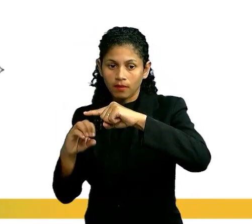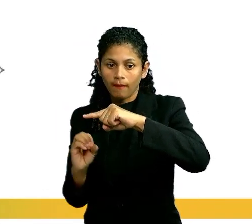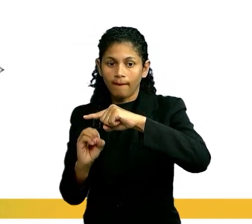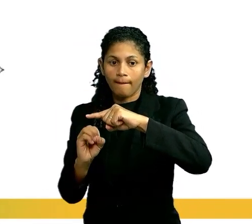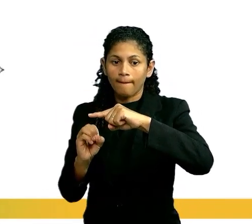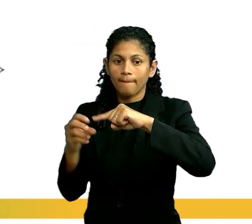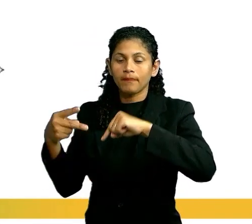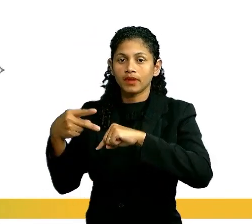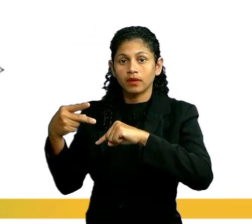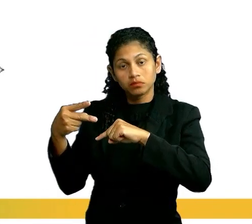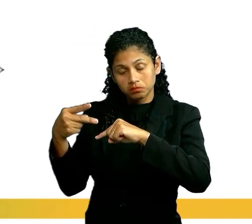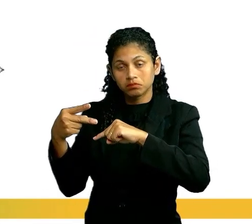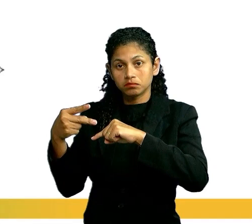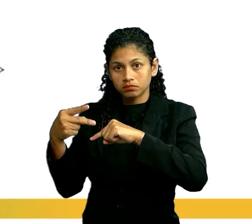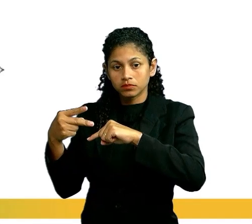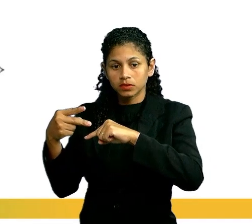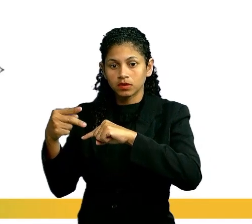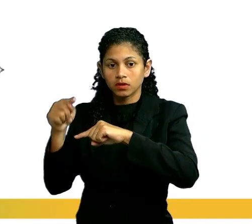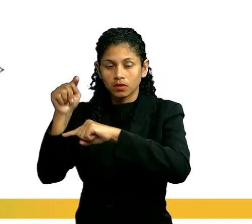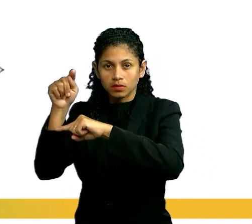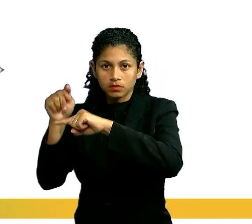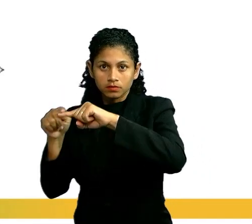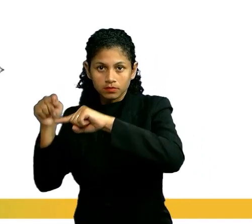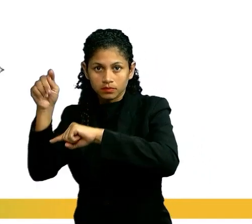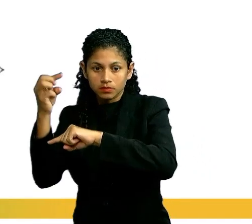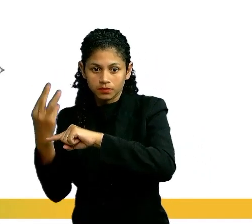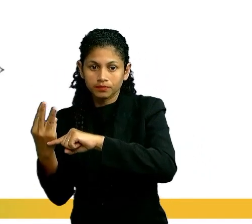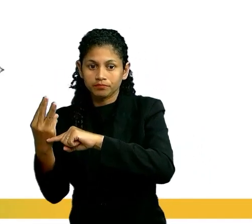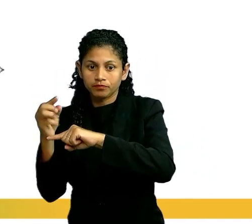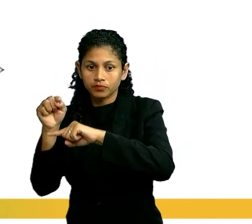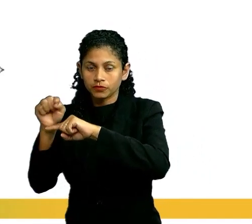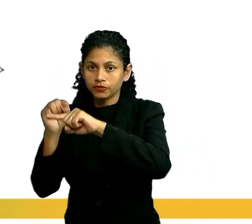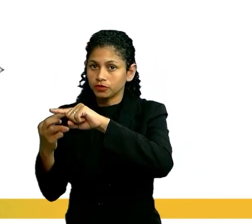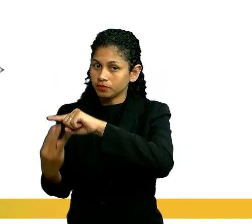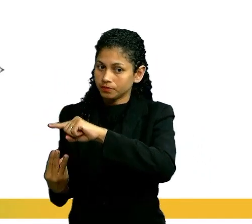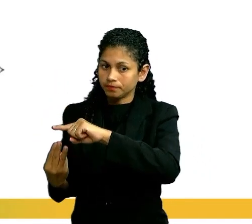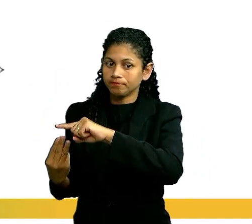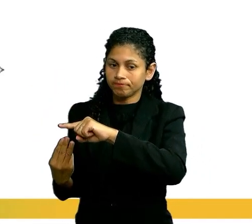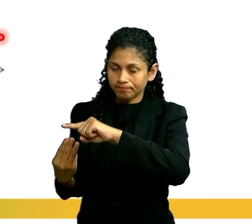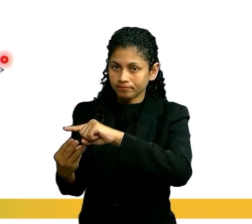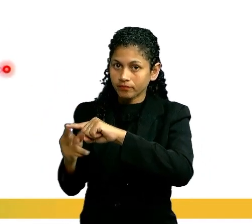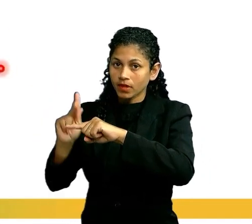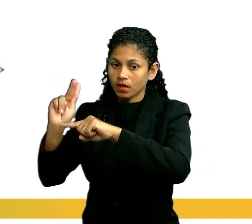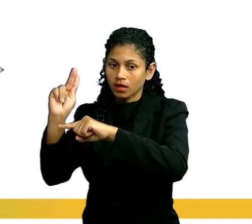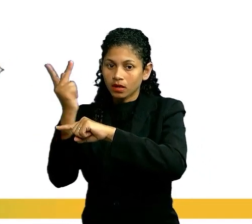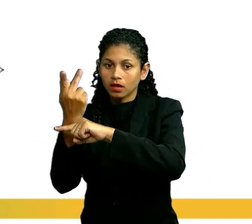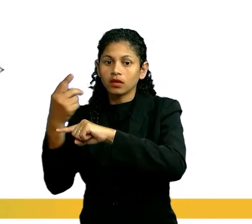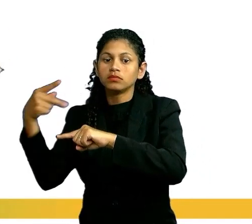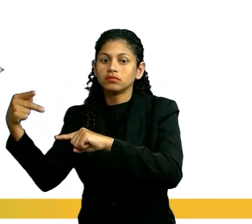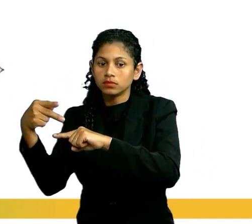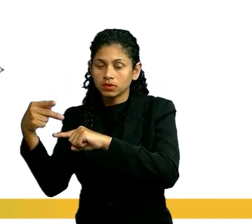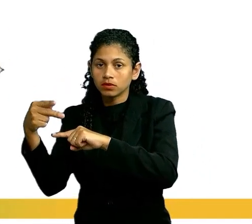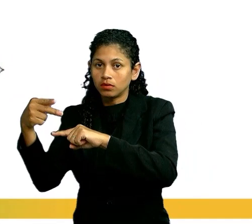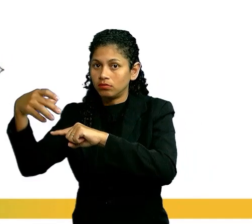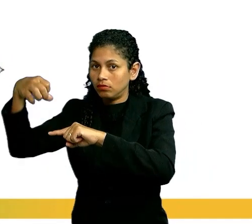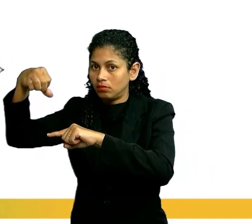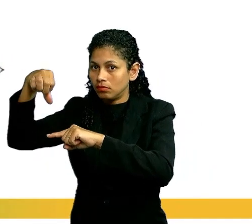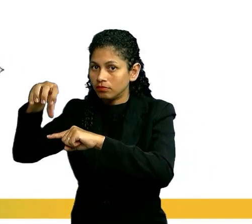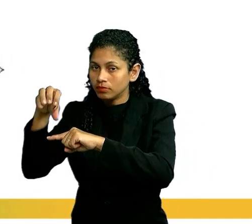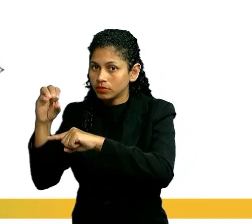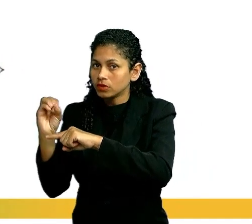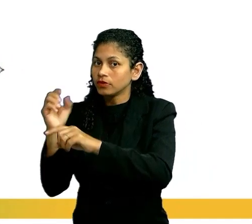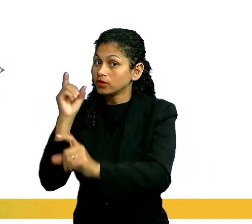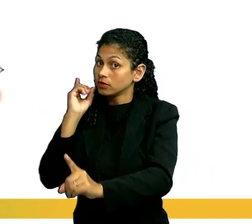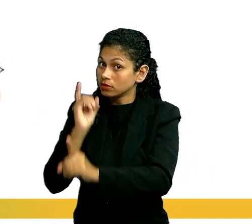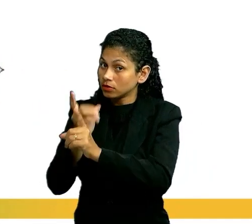é raiz de 3 sobre 3. H, como foi calculado aqui, é 90 raiz de 3, dividido por